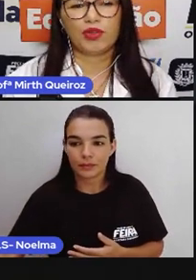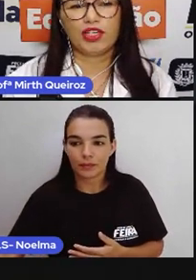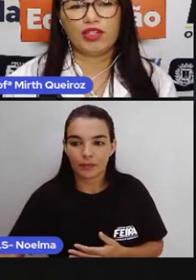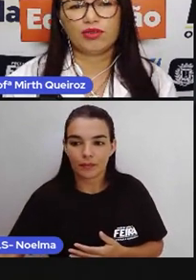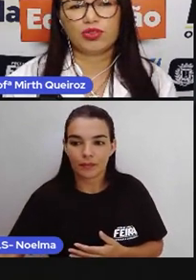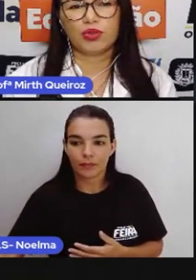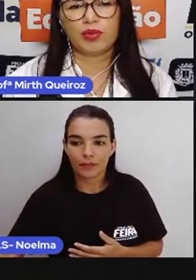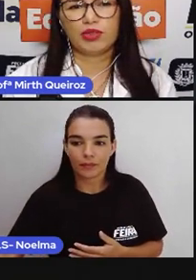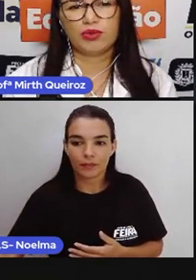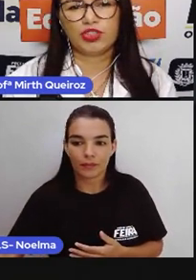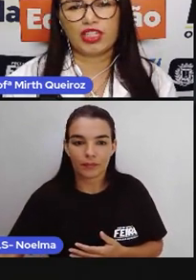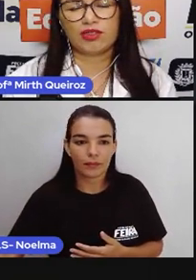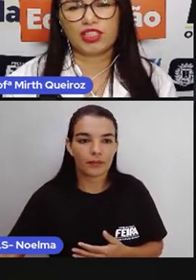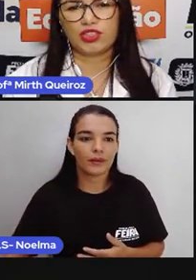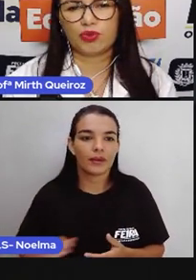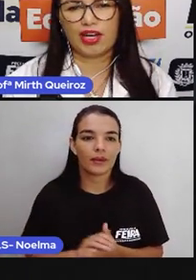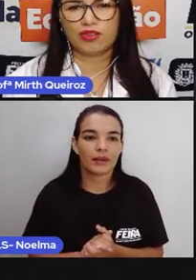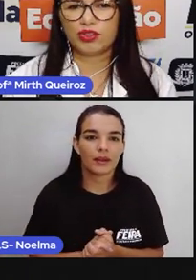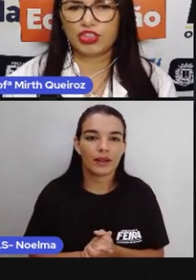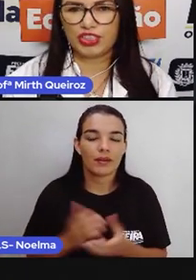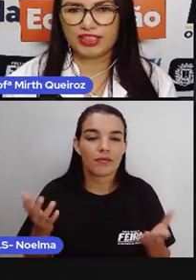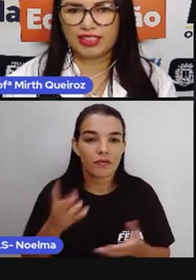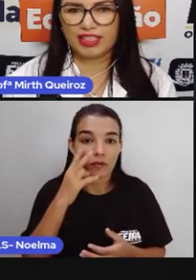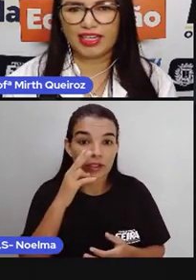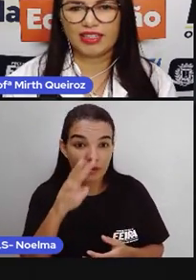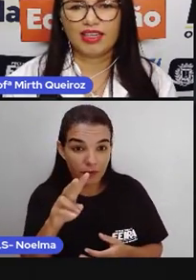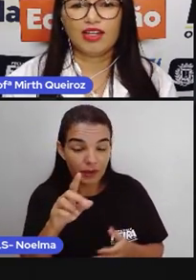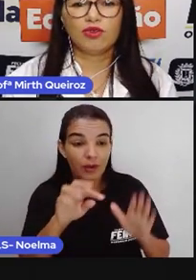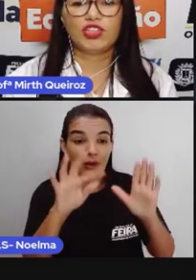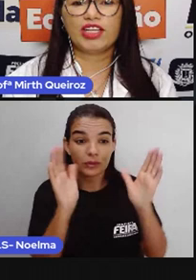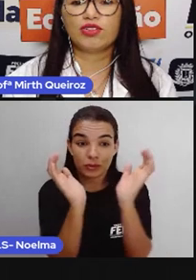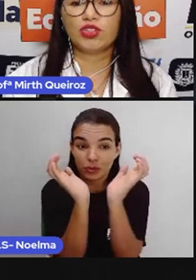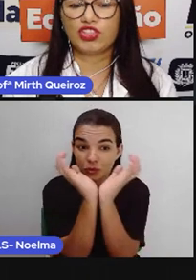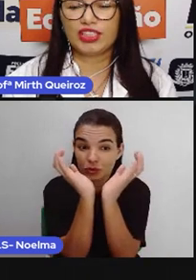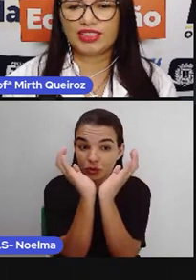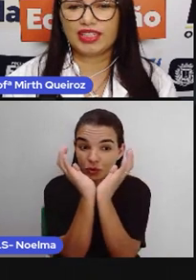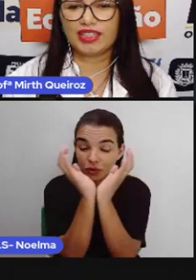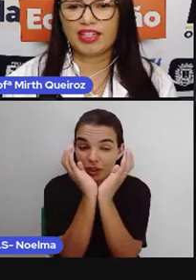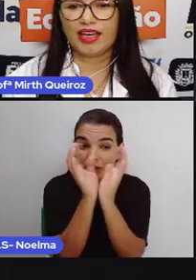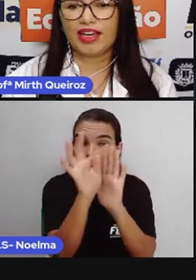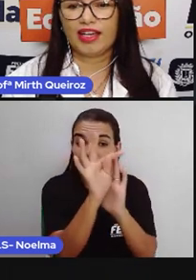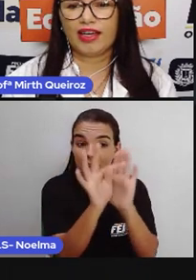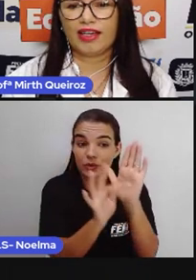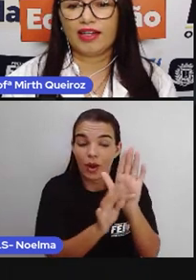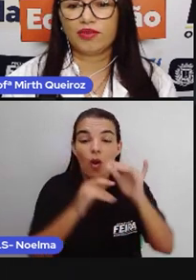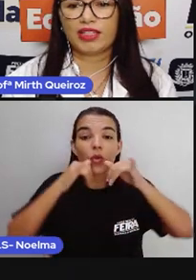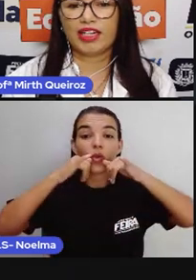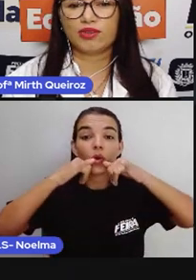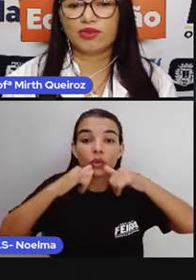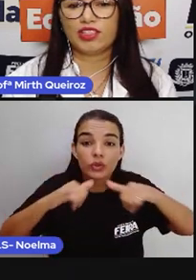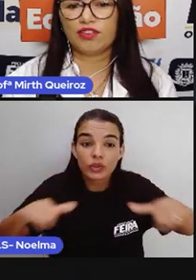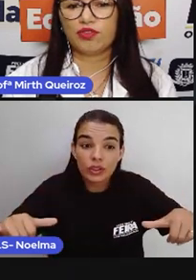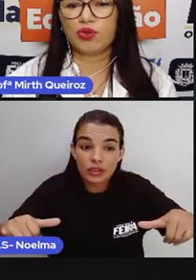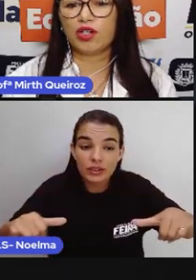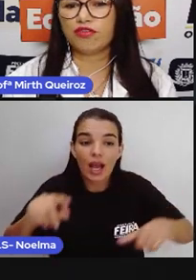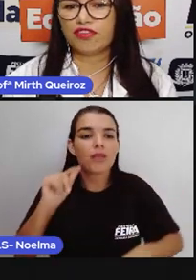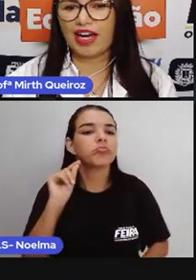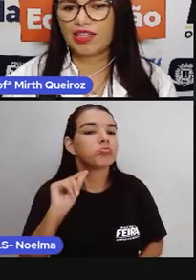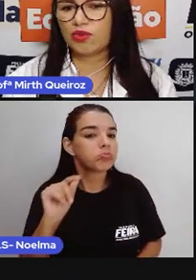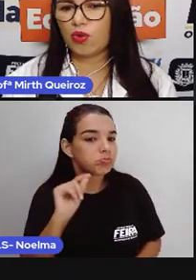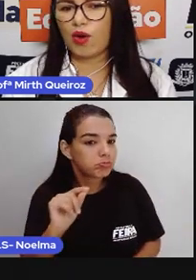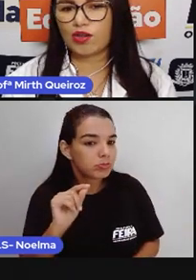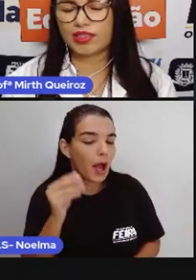um pouquinho sobre o gênero textual notícia, né? O gênero notícia é um texto que divulga